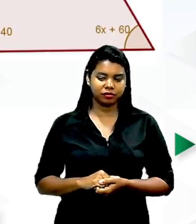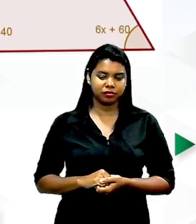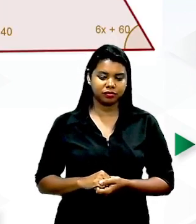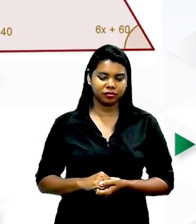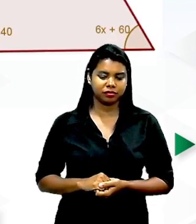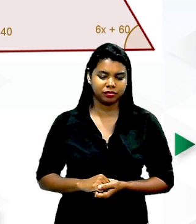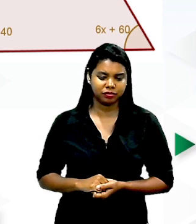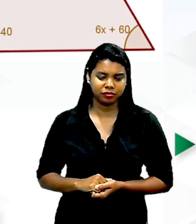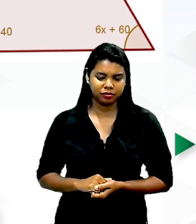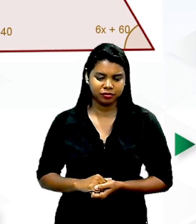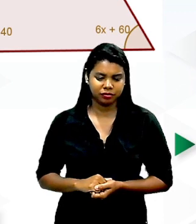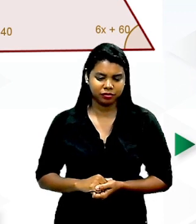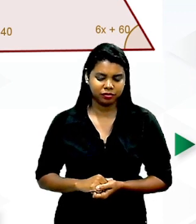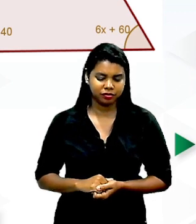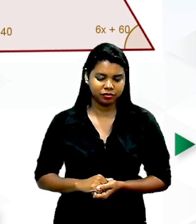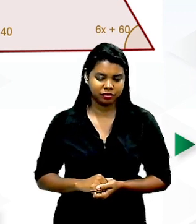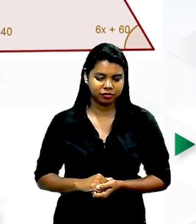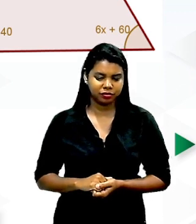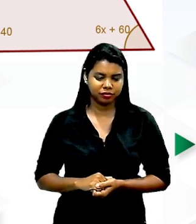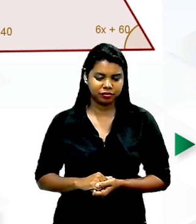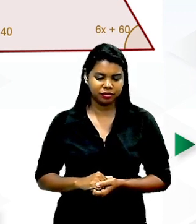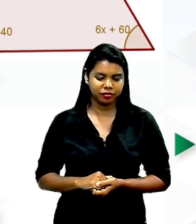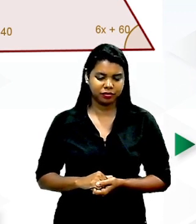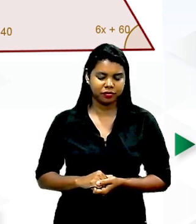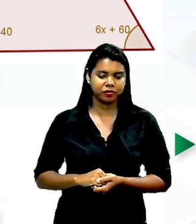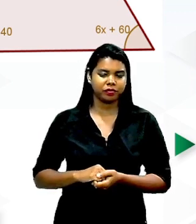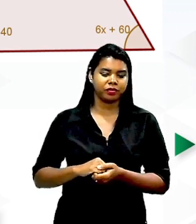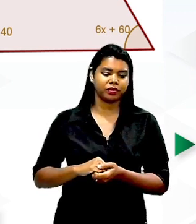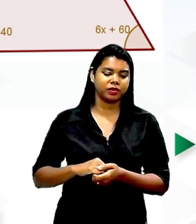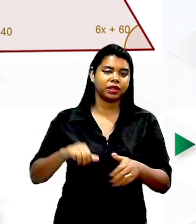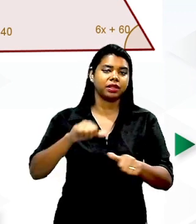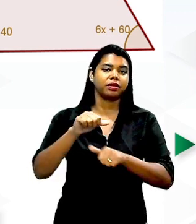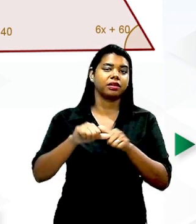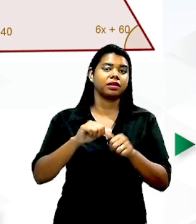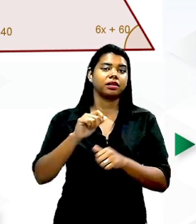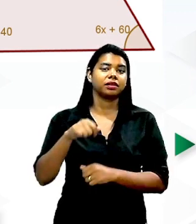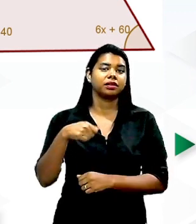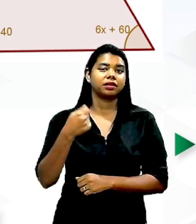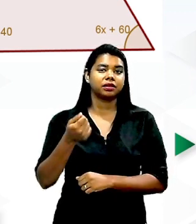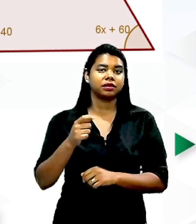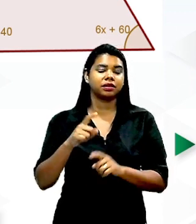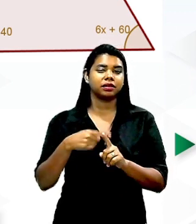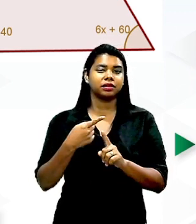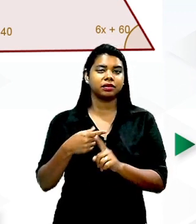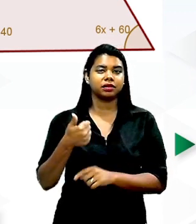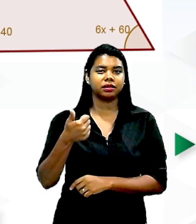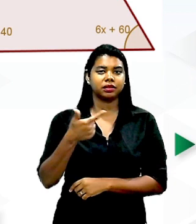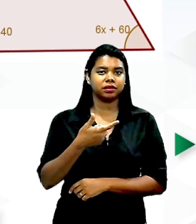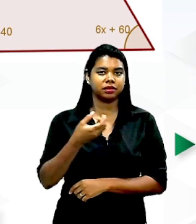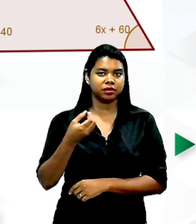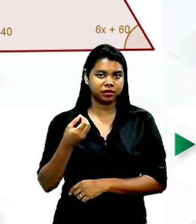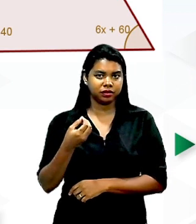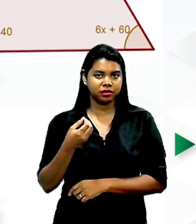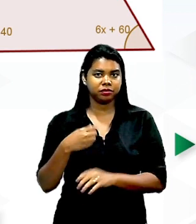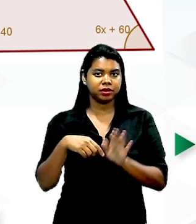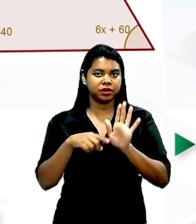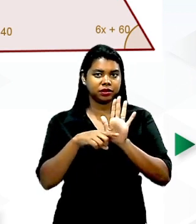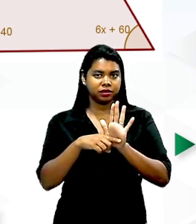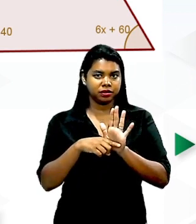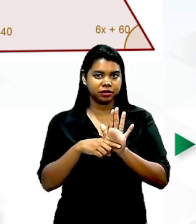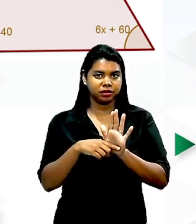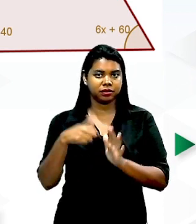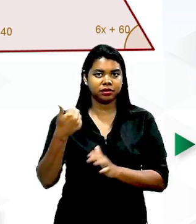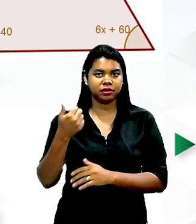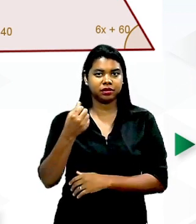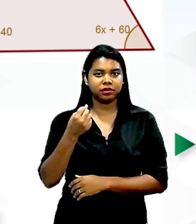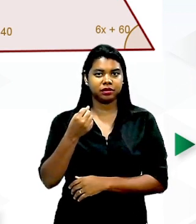faz? Exato. Vou passar ele para o outro lado. Ele vai mudar de sinal. Era mais 120, vai passar a ser menos 120. Aí vai ficar